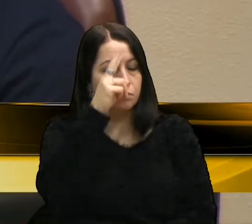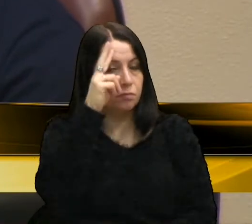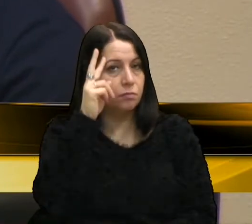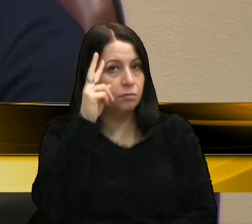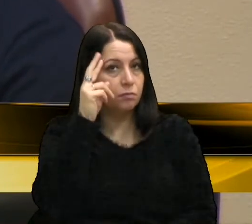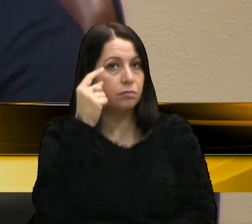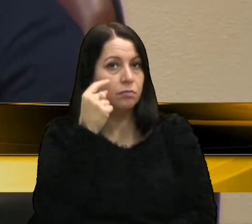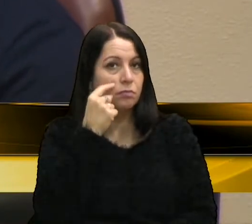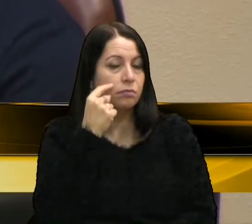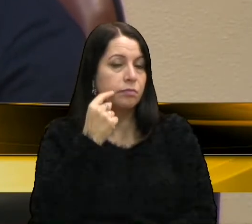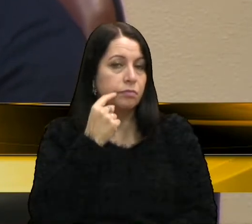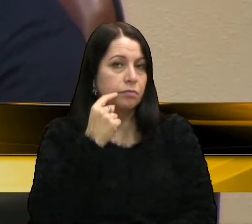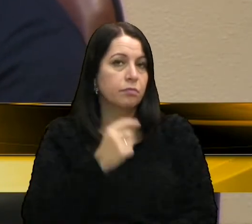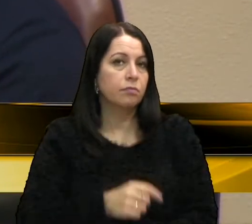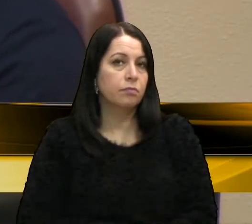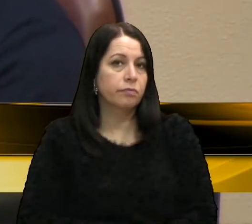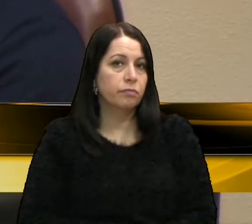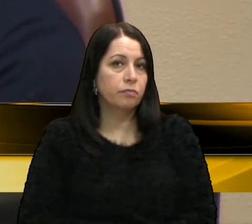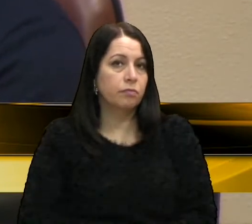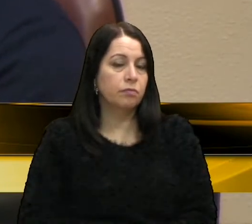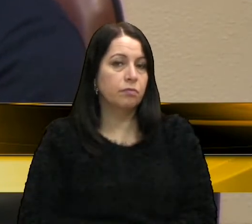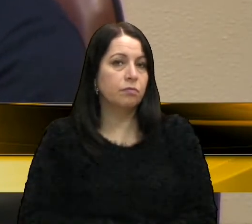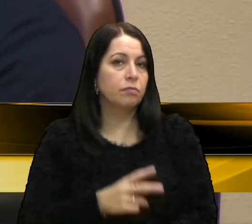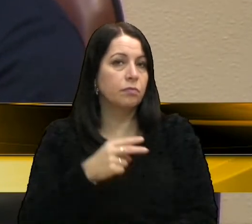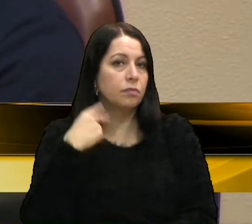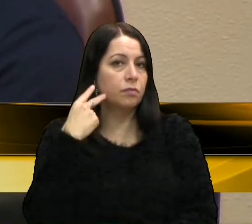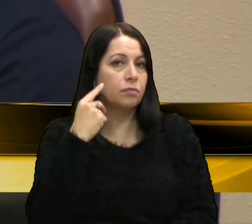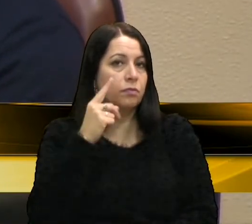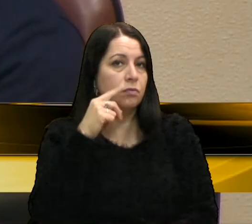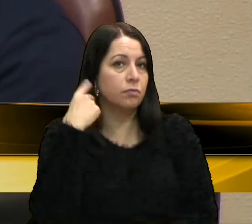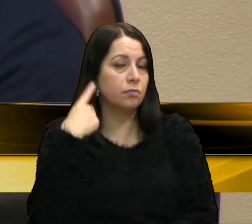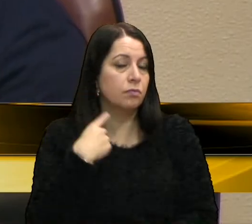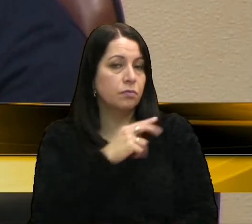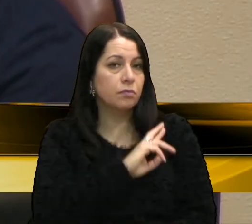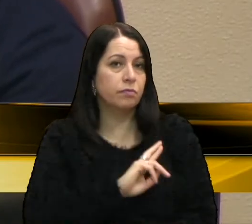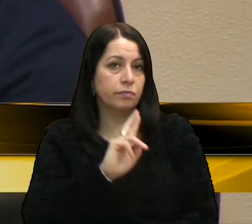Ex, Wagner Petrini. Vereadora Denise Pessoa está em representação.